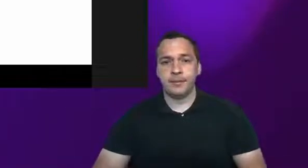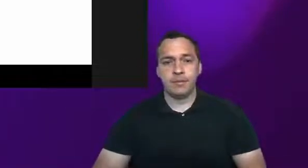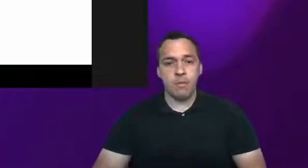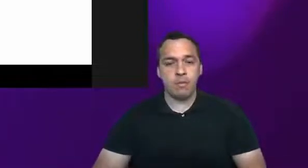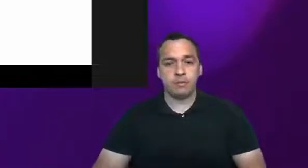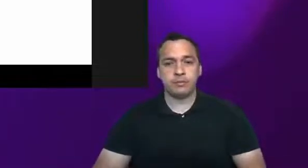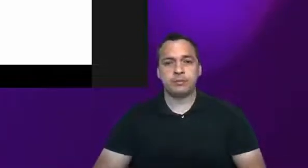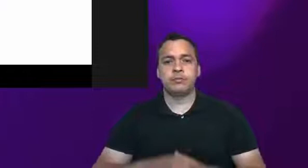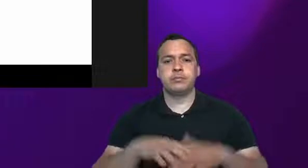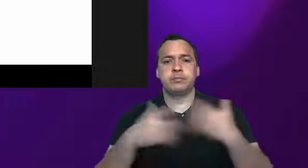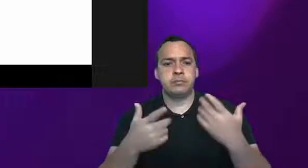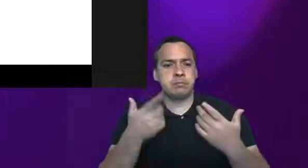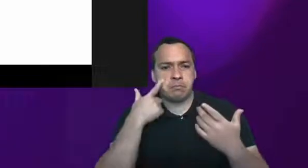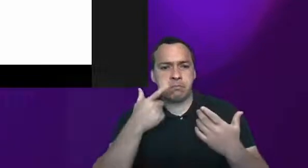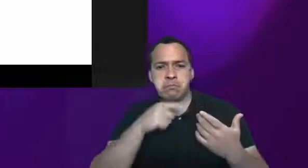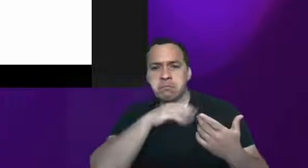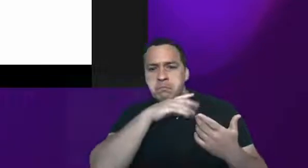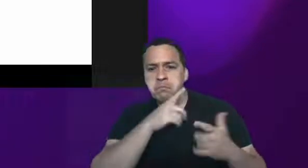2.